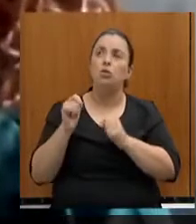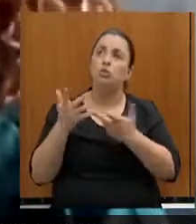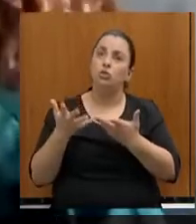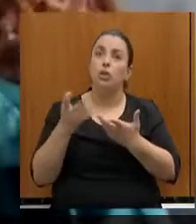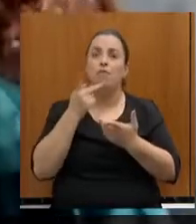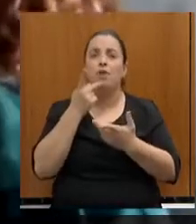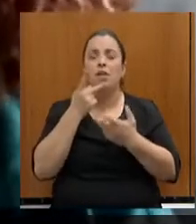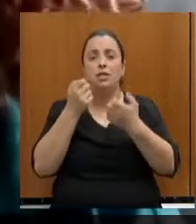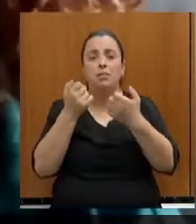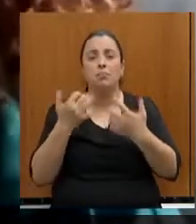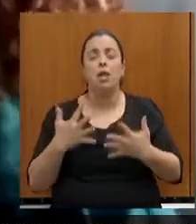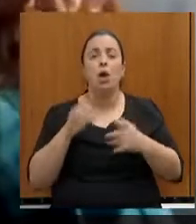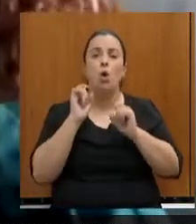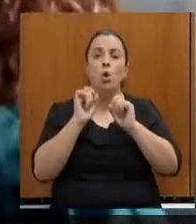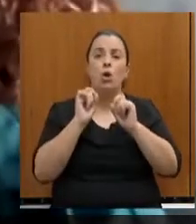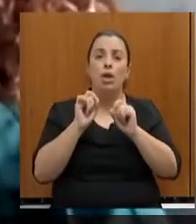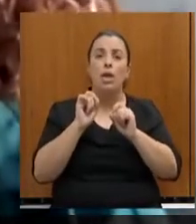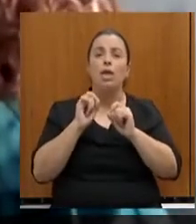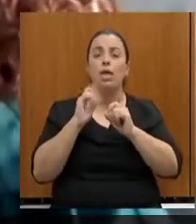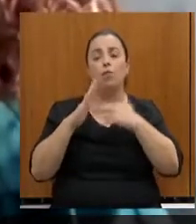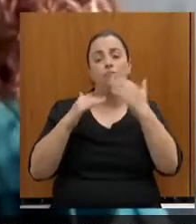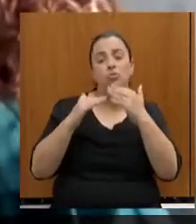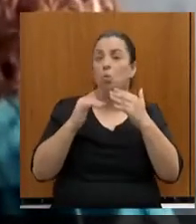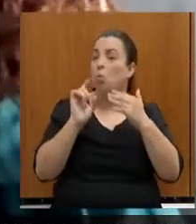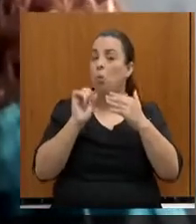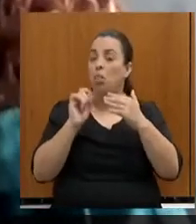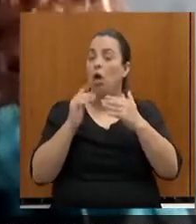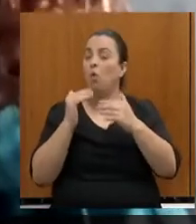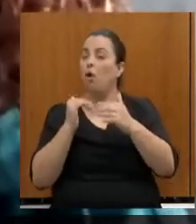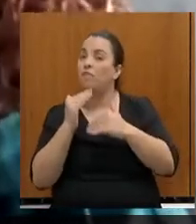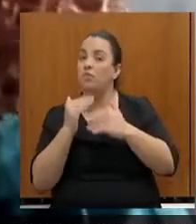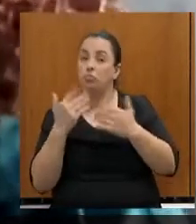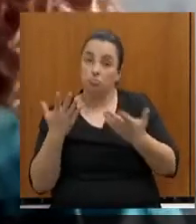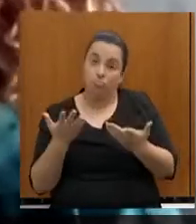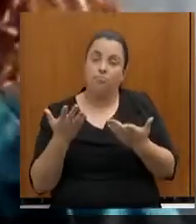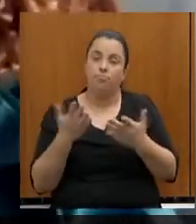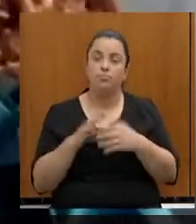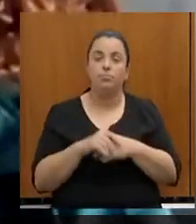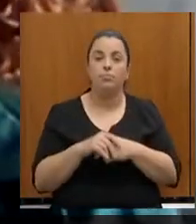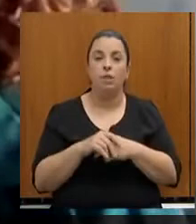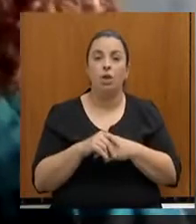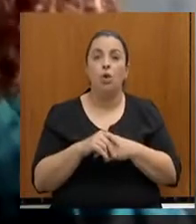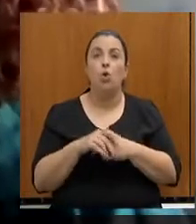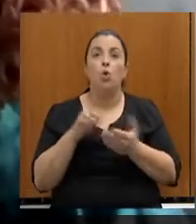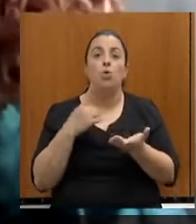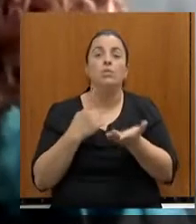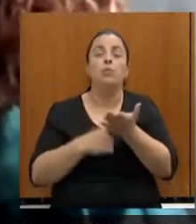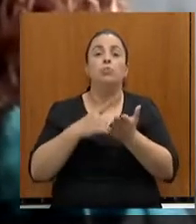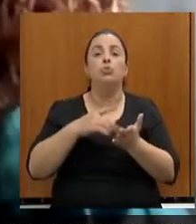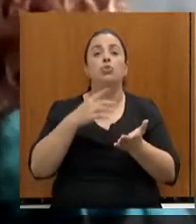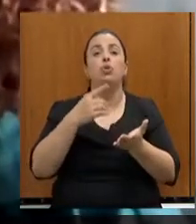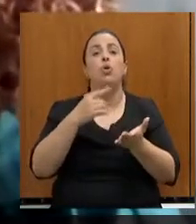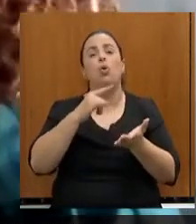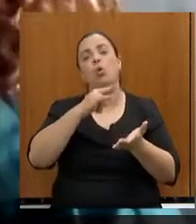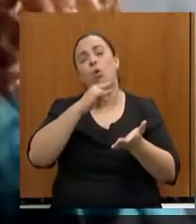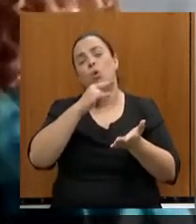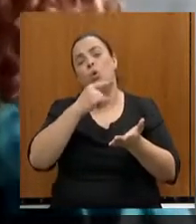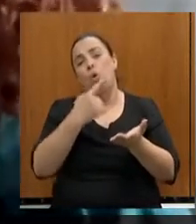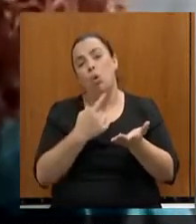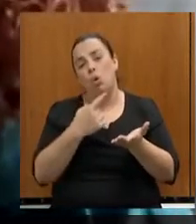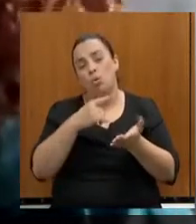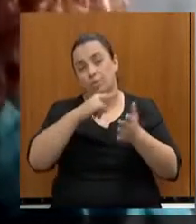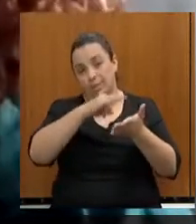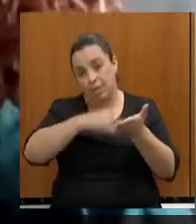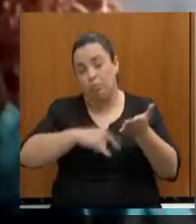atualizar o que avançou ou não com relação a isso os termos de compromisso dos povos e comunidades tradicionais e tiveram seus territórios